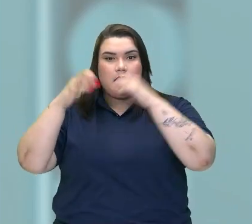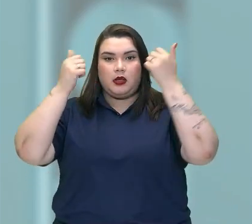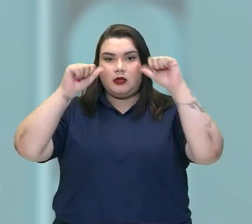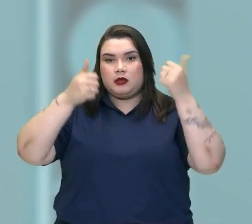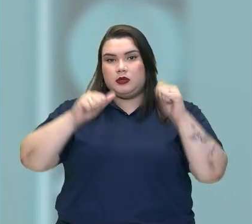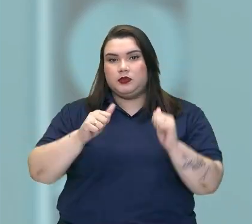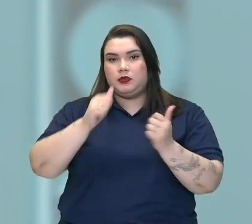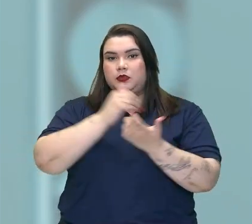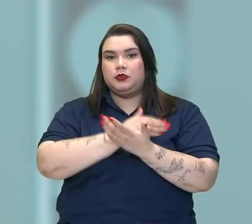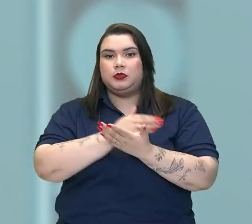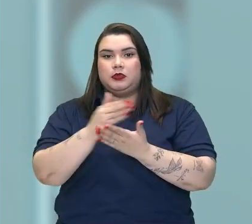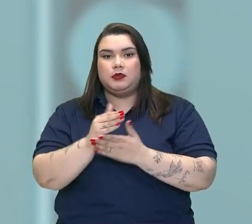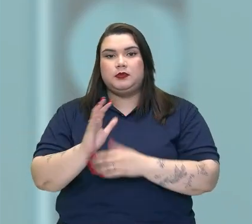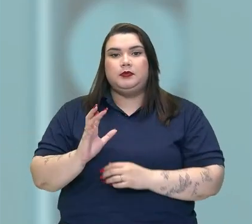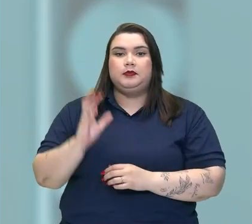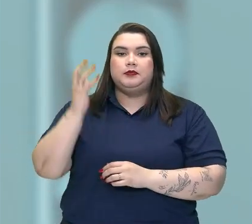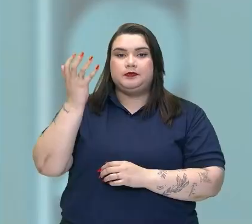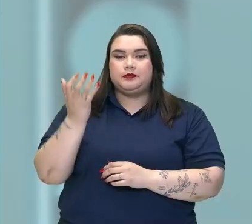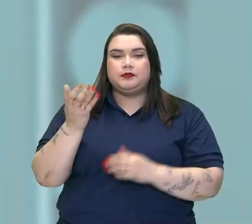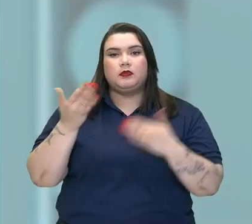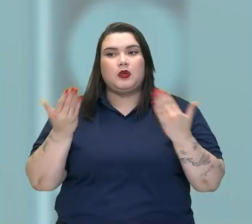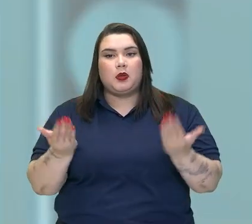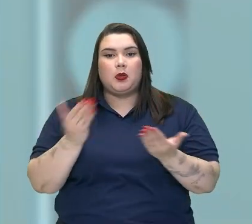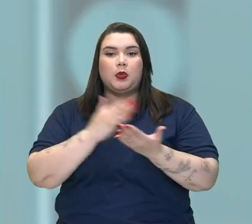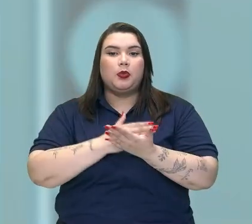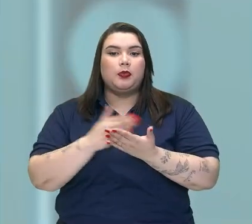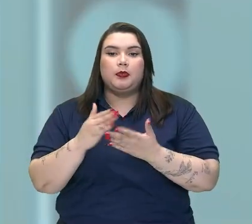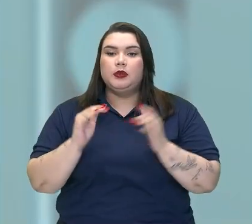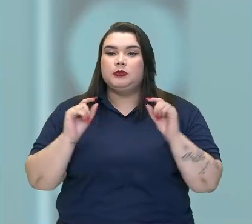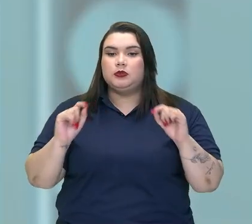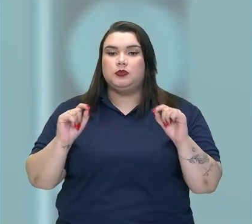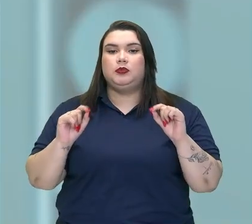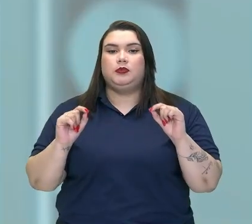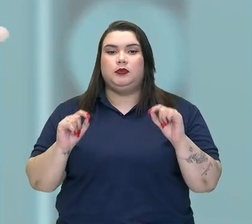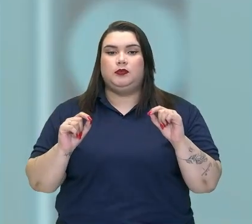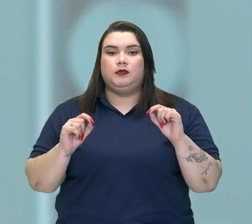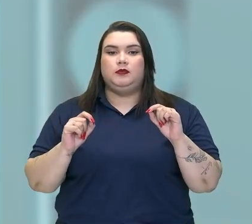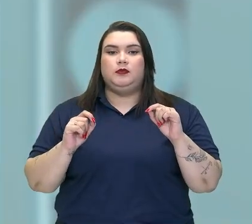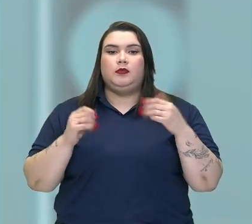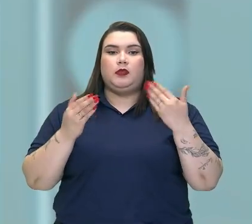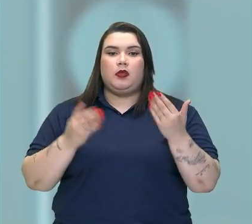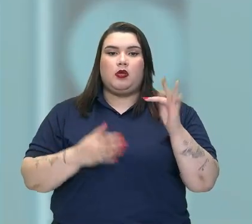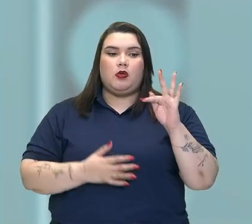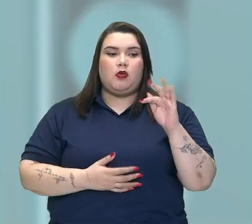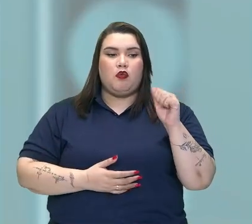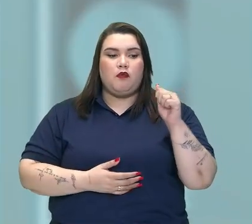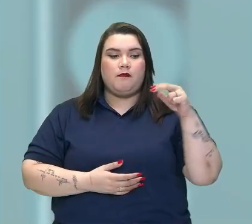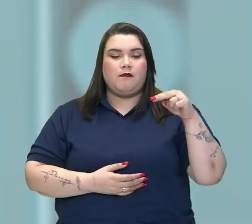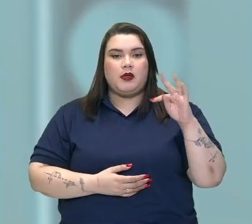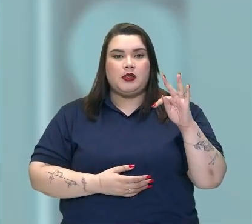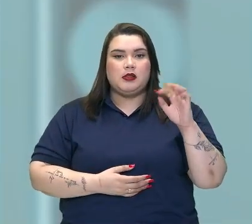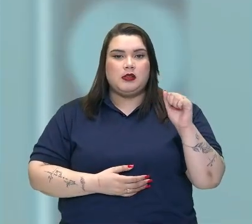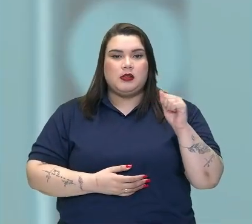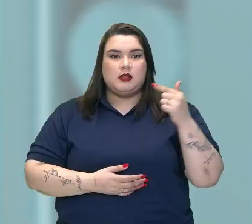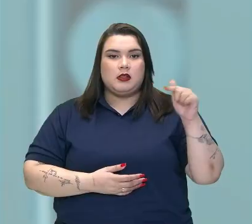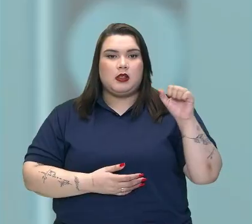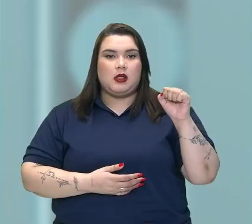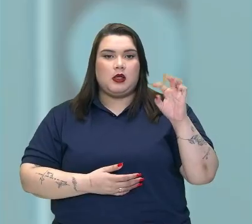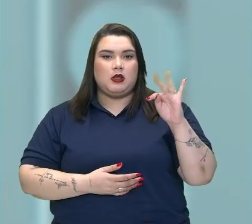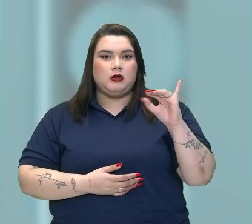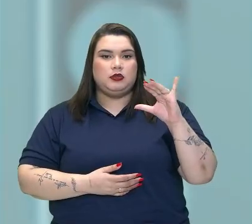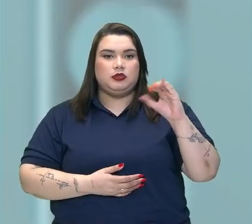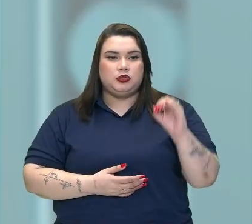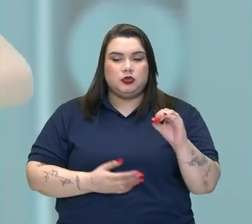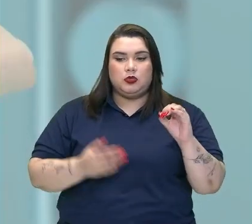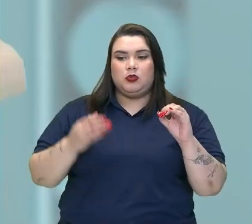psicológica começa a acontecer. E aí entra a questão do fantástico com o real. Afinal, o que é